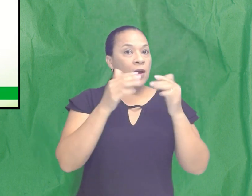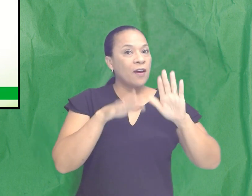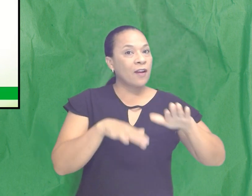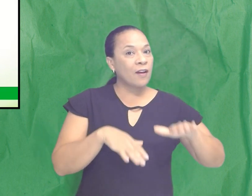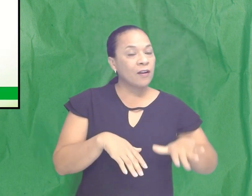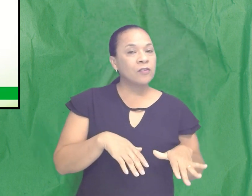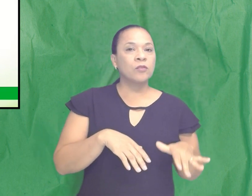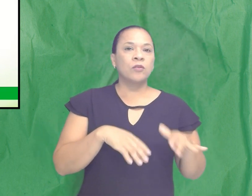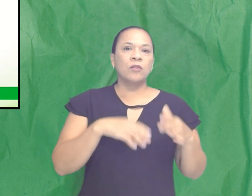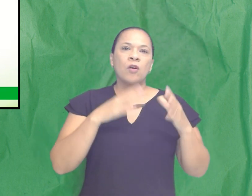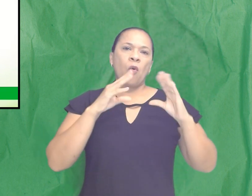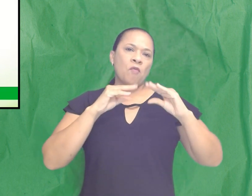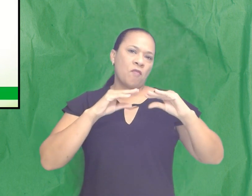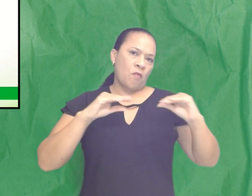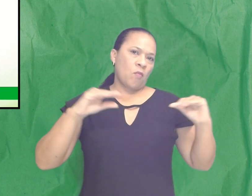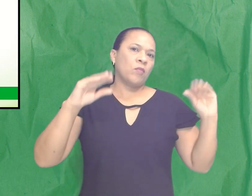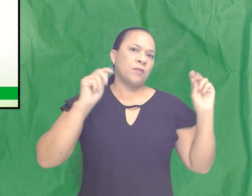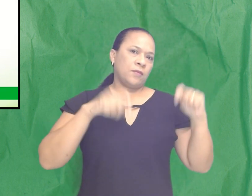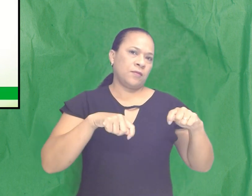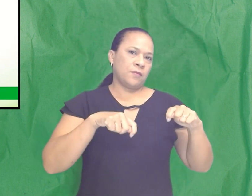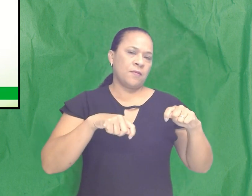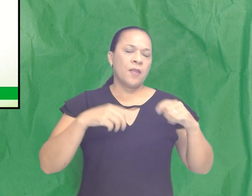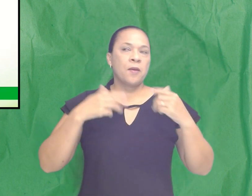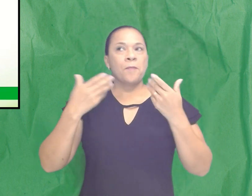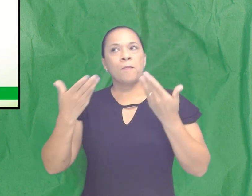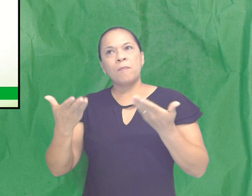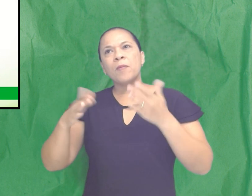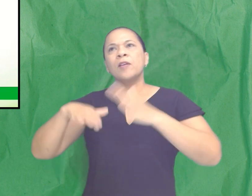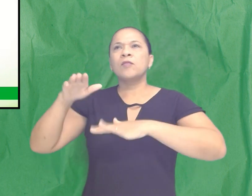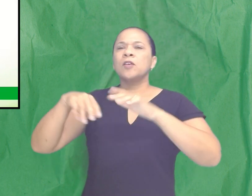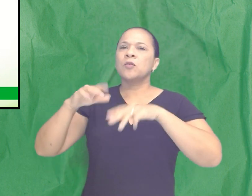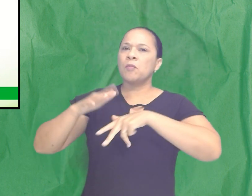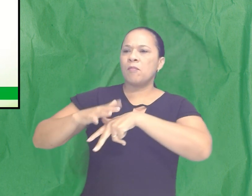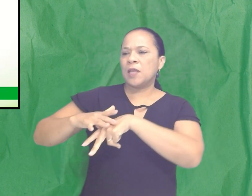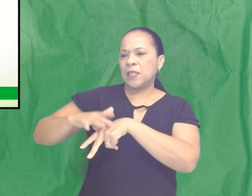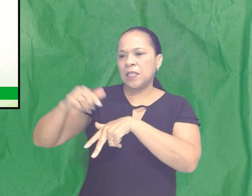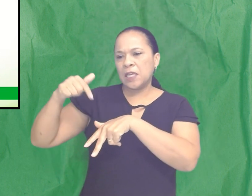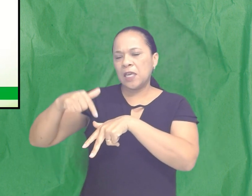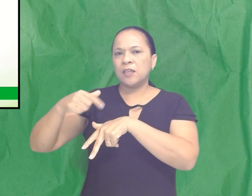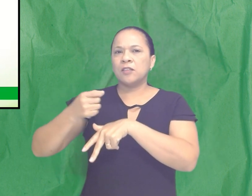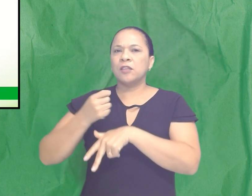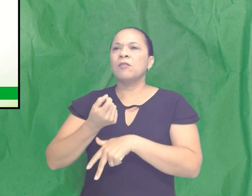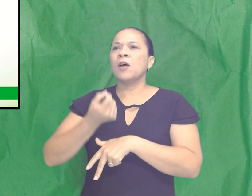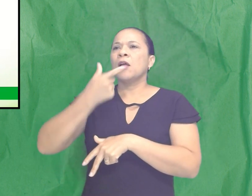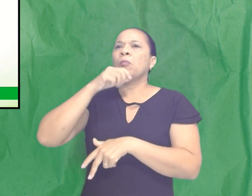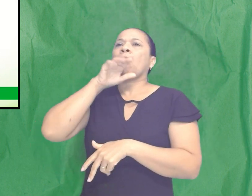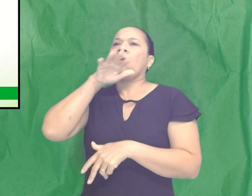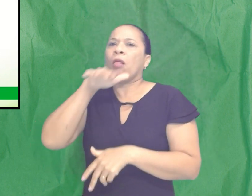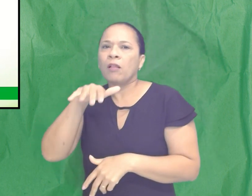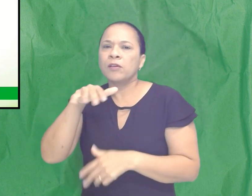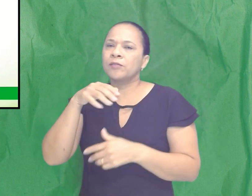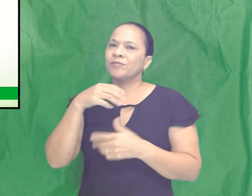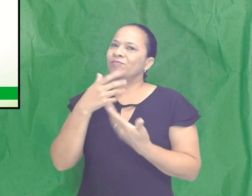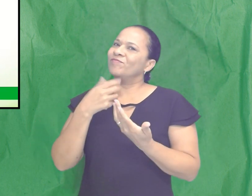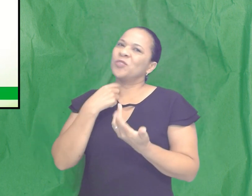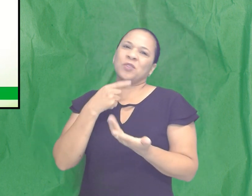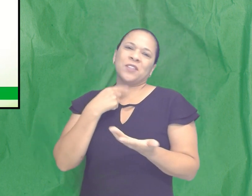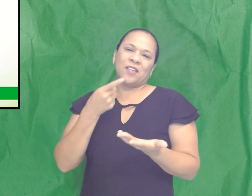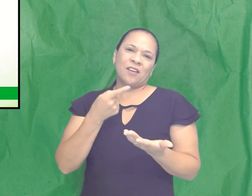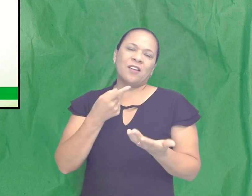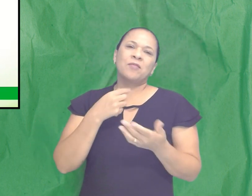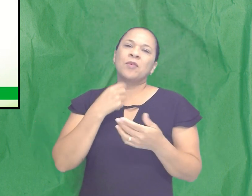paciente. Mas ela não pode ser utilizada por pacientes que tenham náusea, vômitos